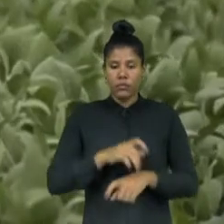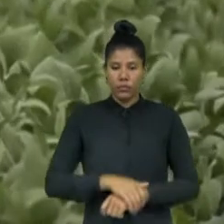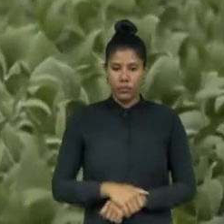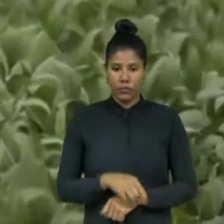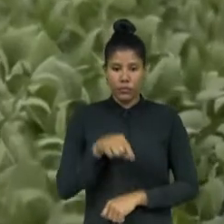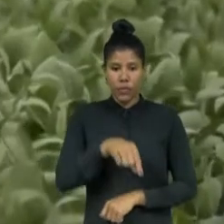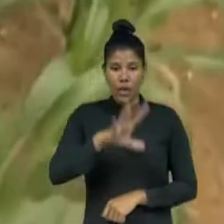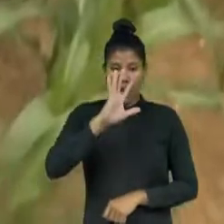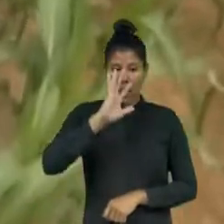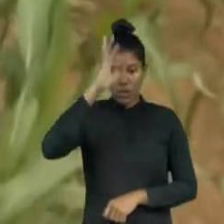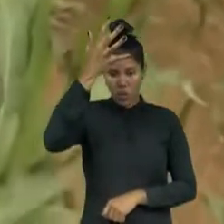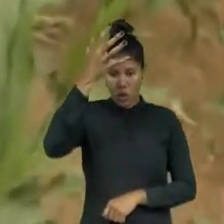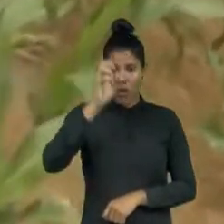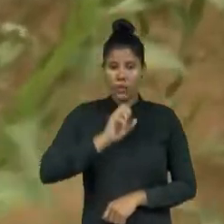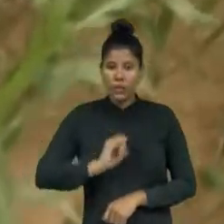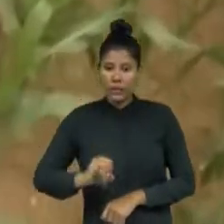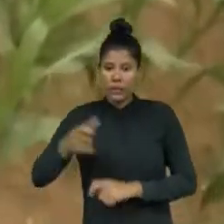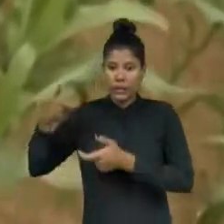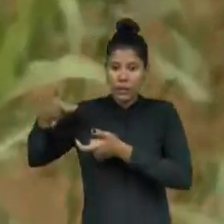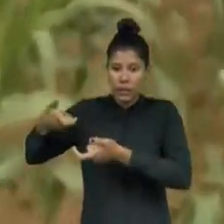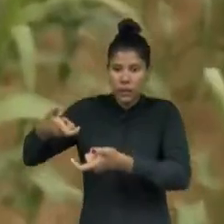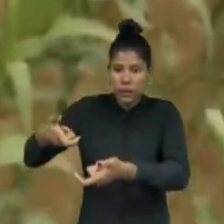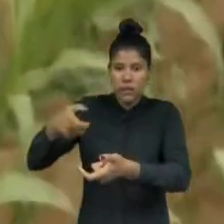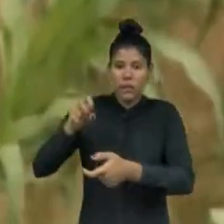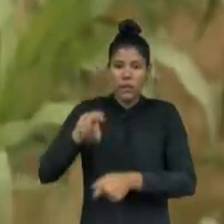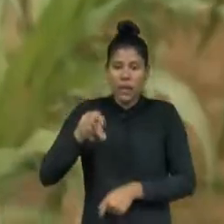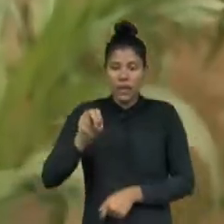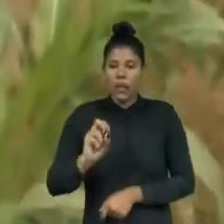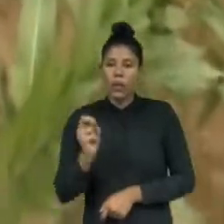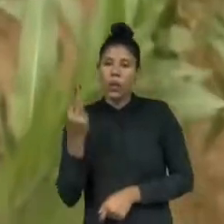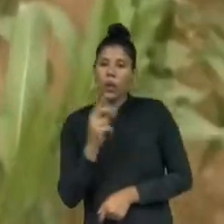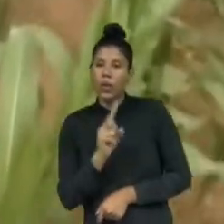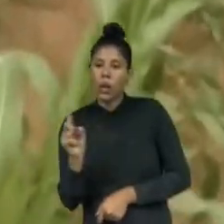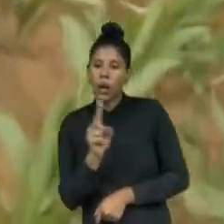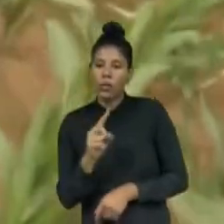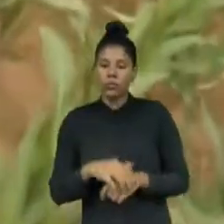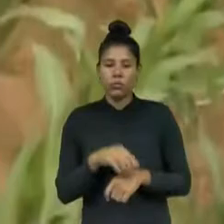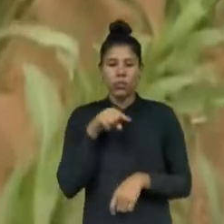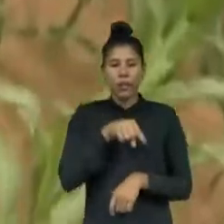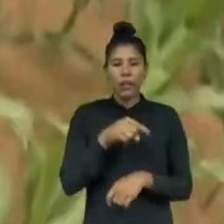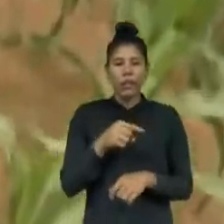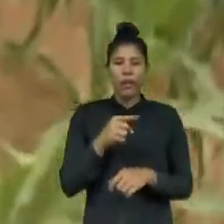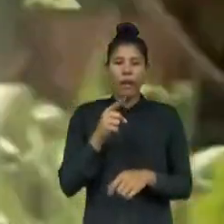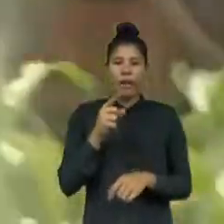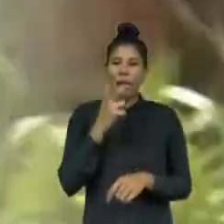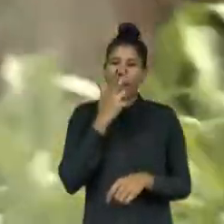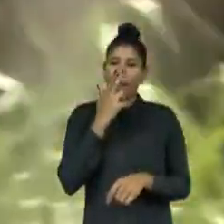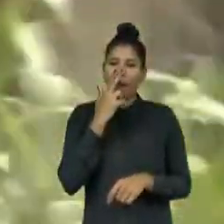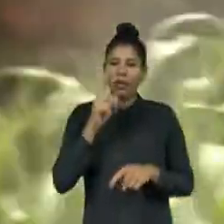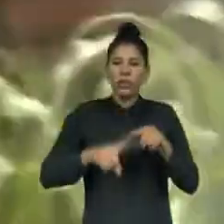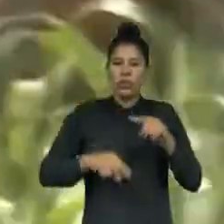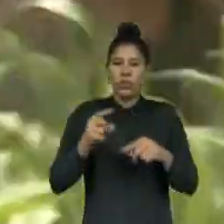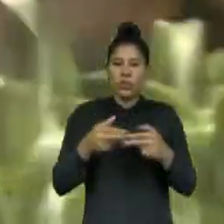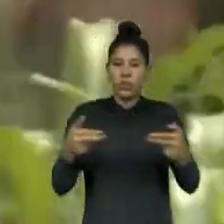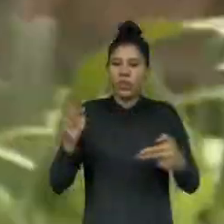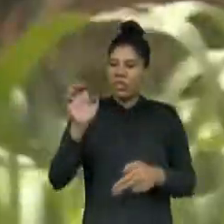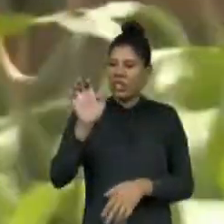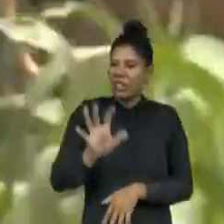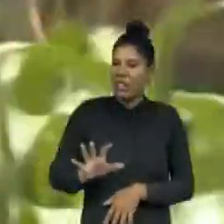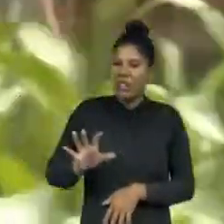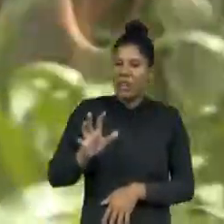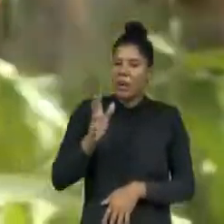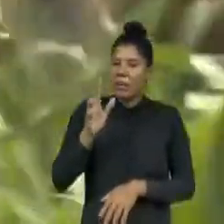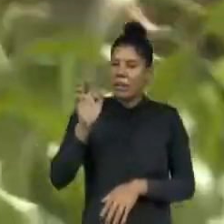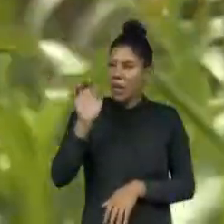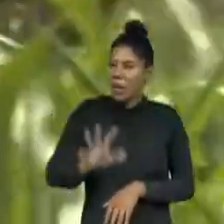poder de decisão. As mudanças incluem a aprovação de substâncias cancerígenas, proibidas na Europa e também nos Estados